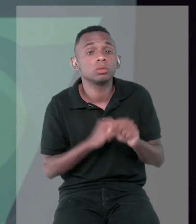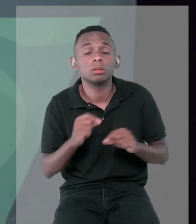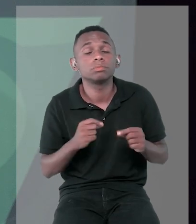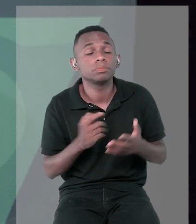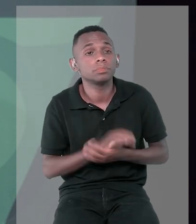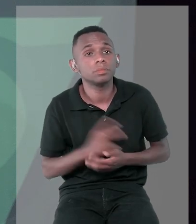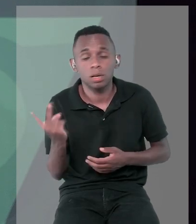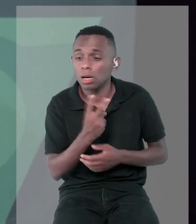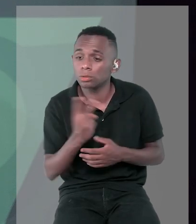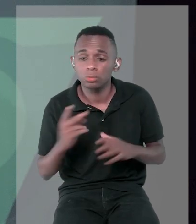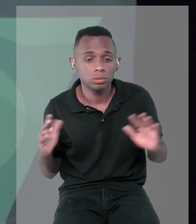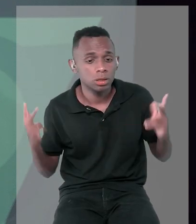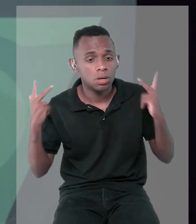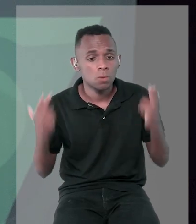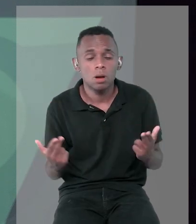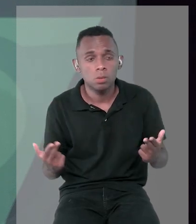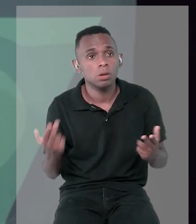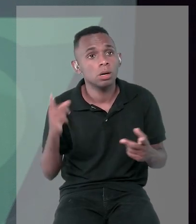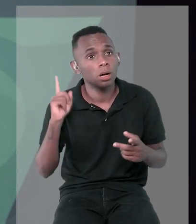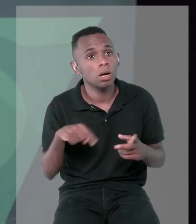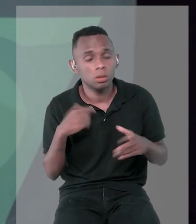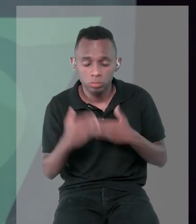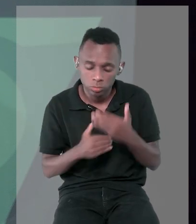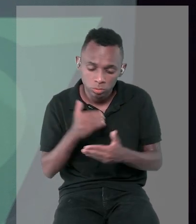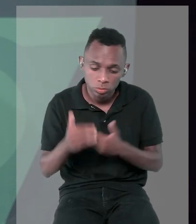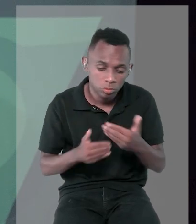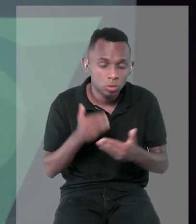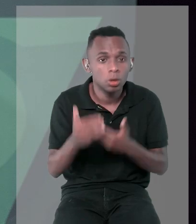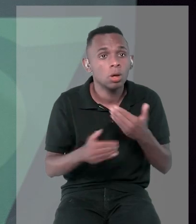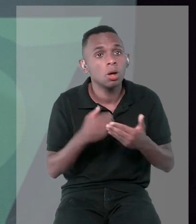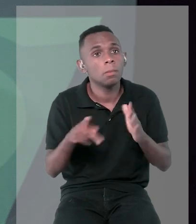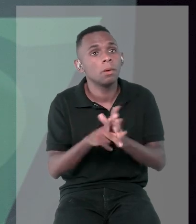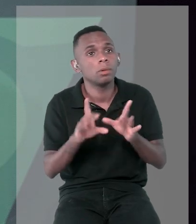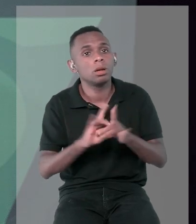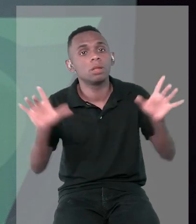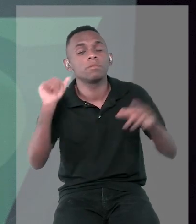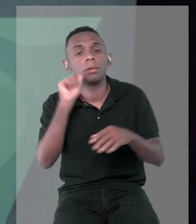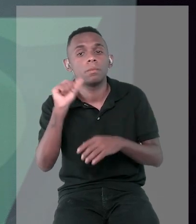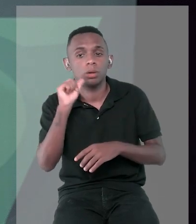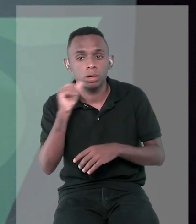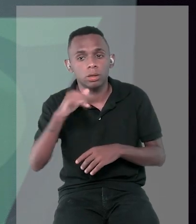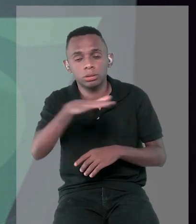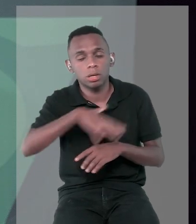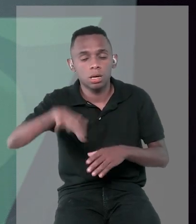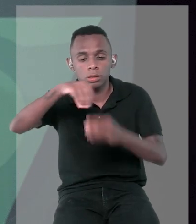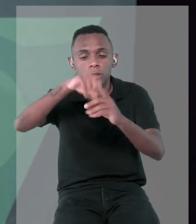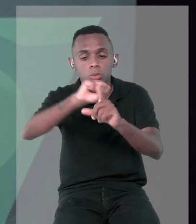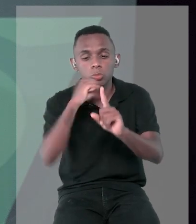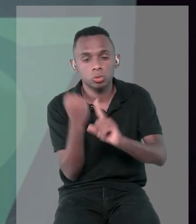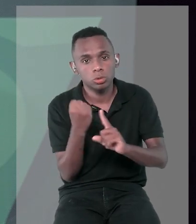chegando ao mesmo ponto, que é a construção da emancipação da mulher numa